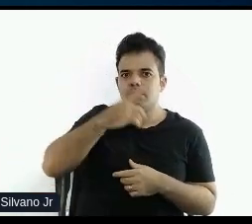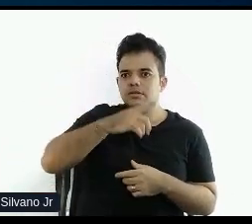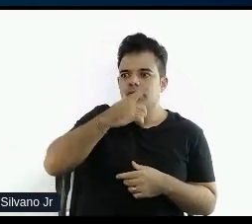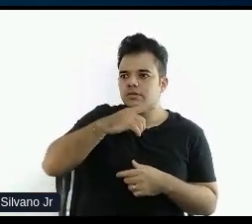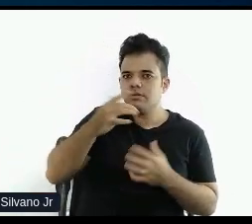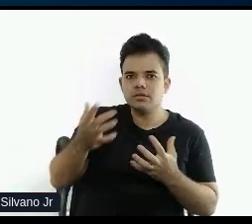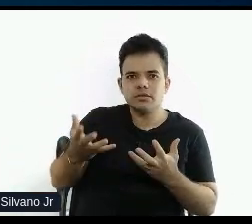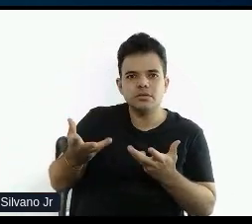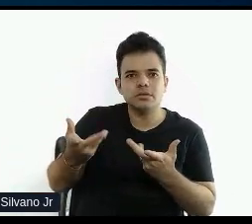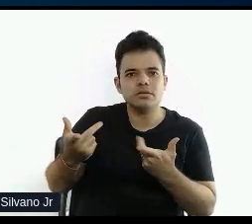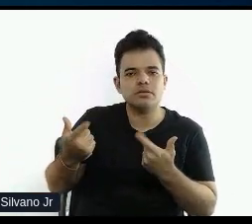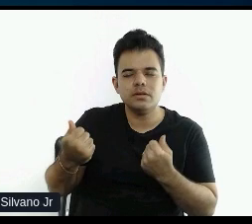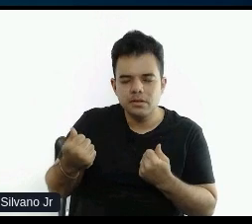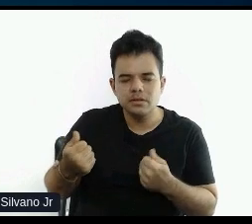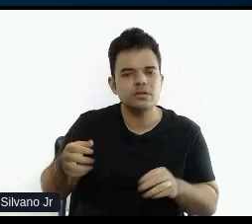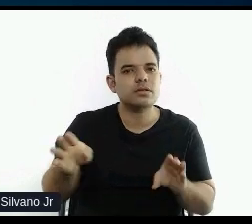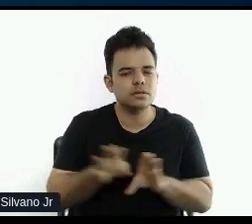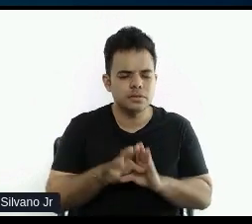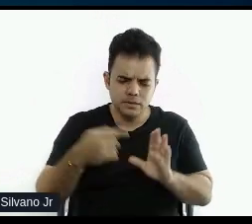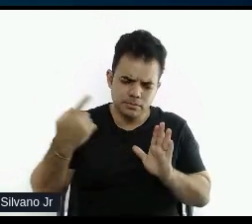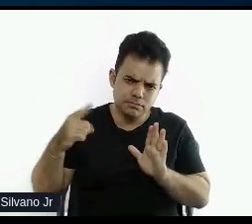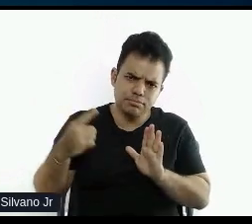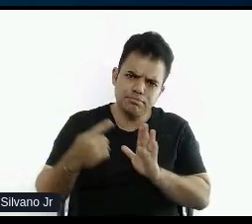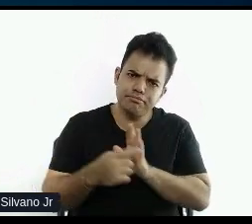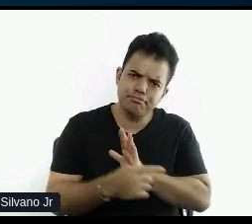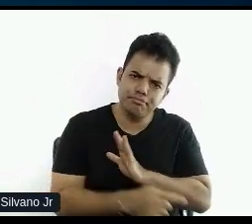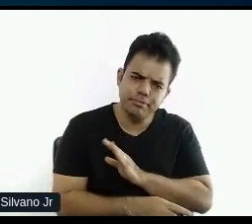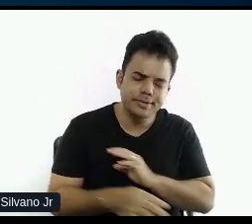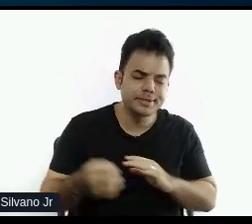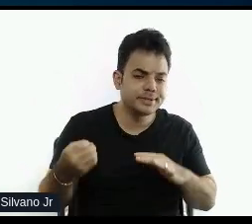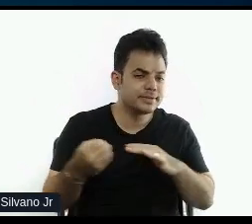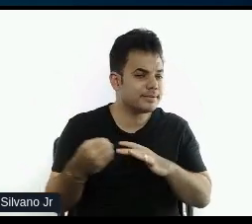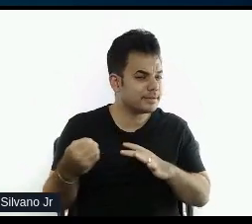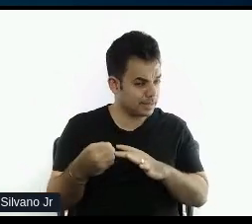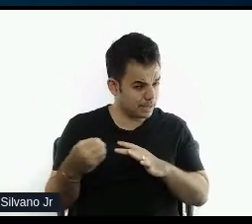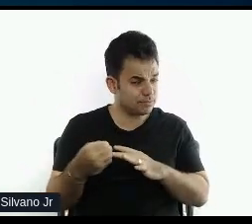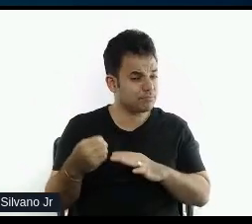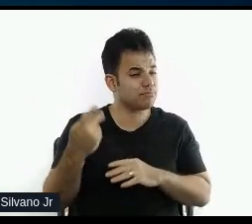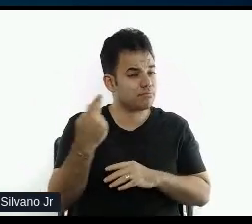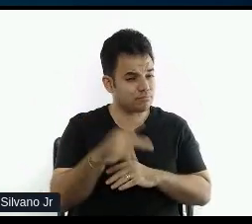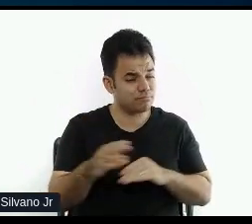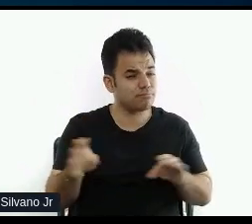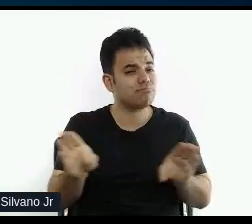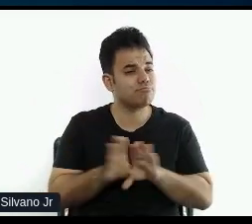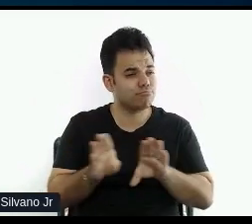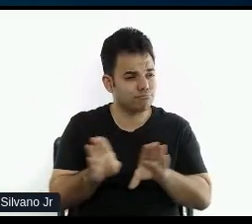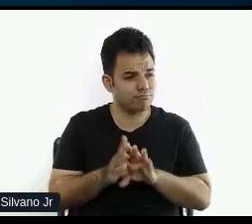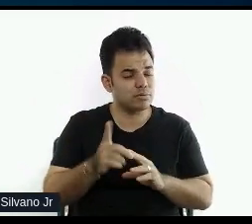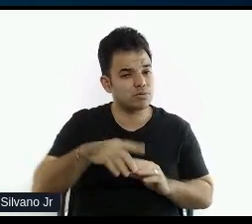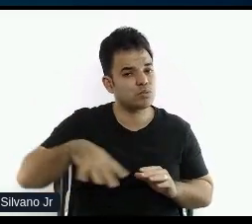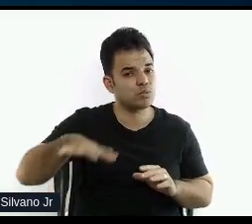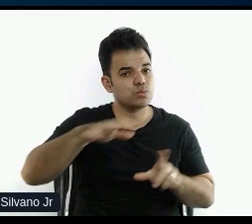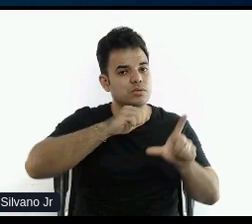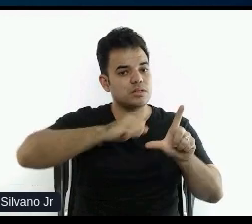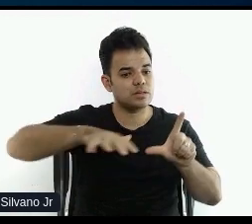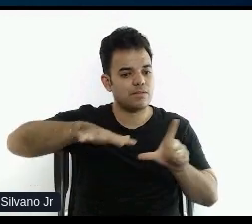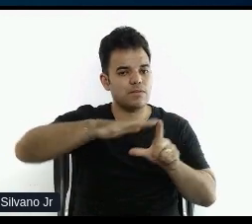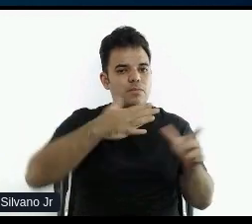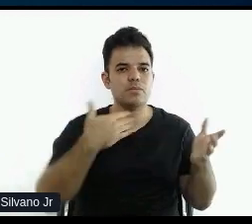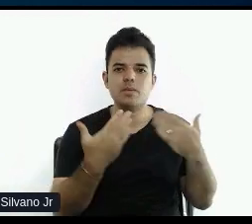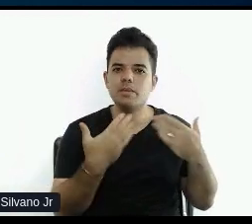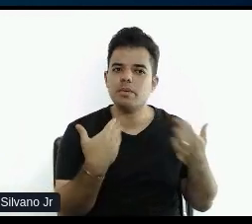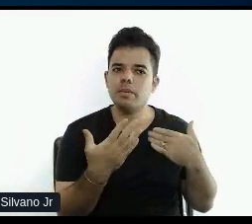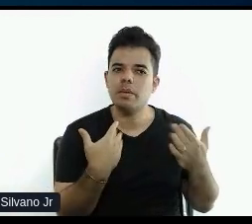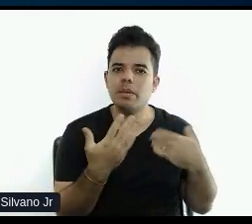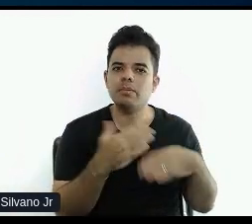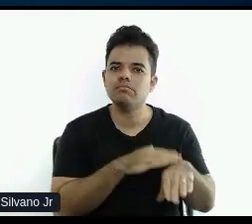entendimento profundo de um grande conjunto de dados generalista e que a gente, a partir de uma interface conversacional, a gente consegue estar